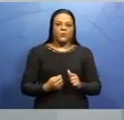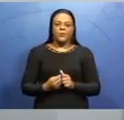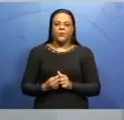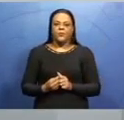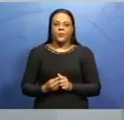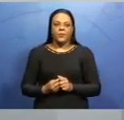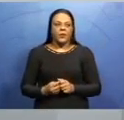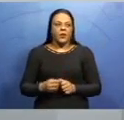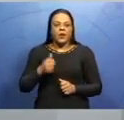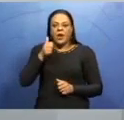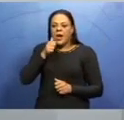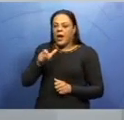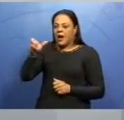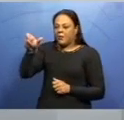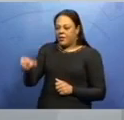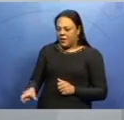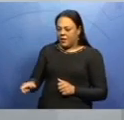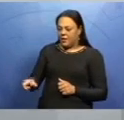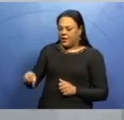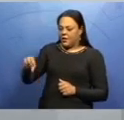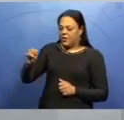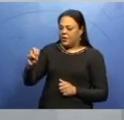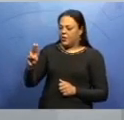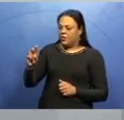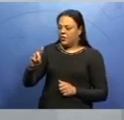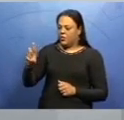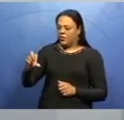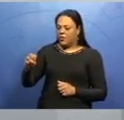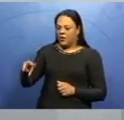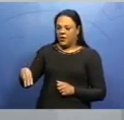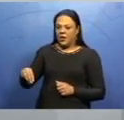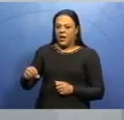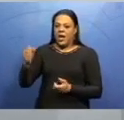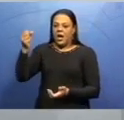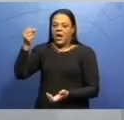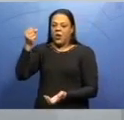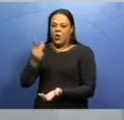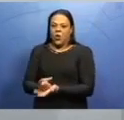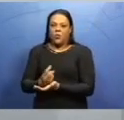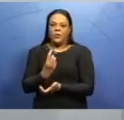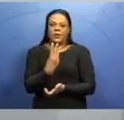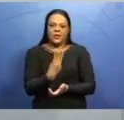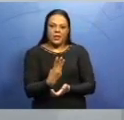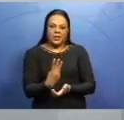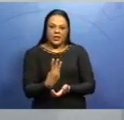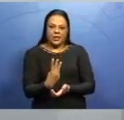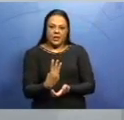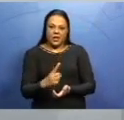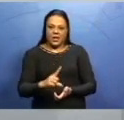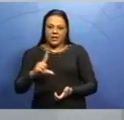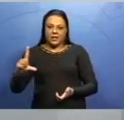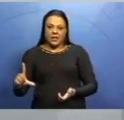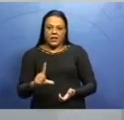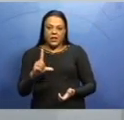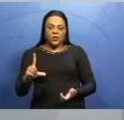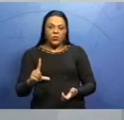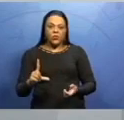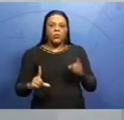Dona Suzana compra 3 litros de leite por dia. Quantos litros ela compra em uma